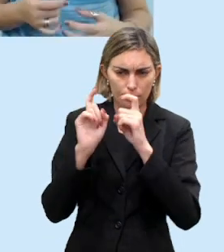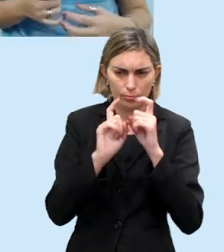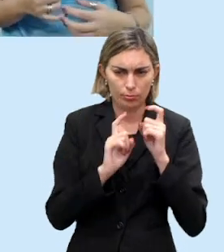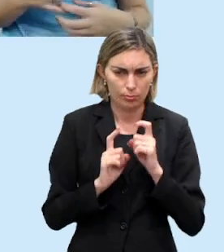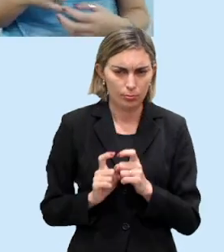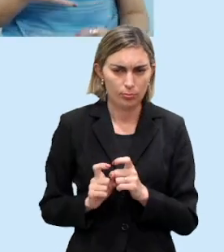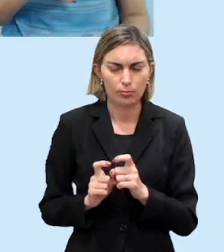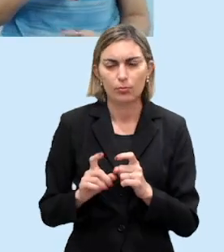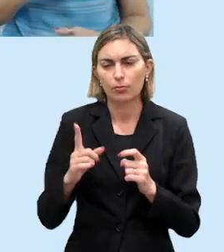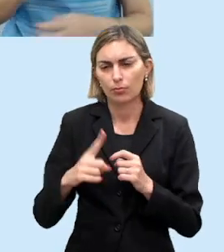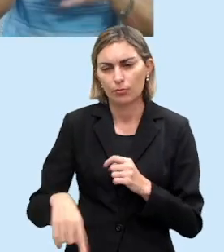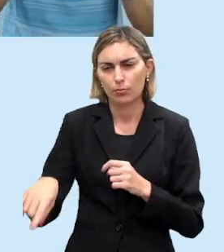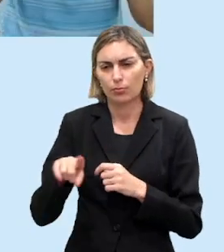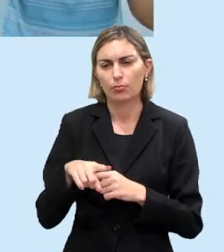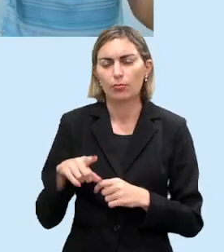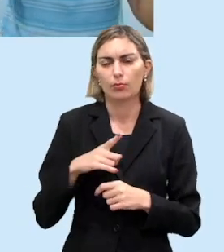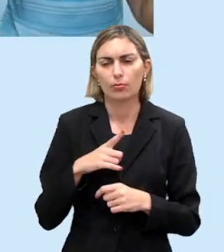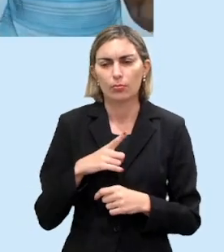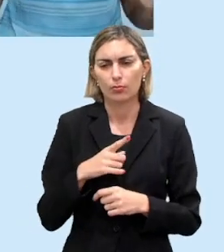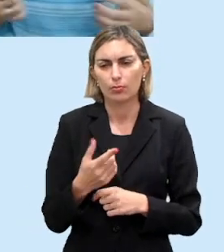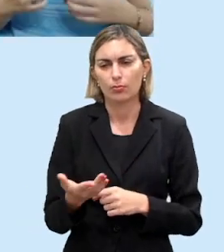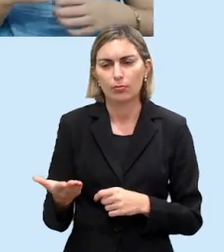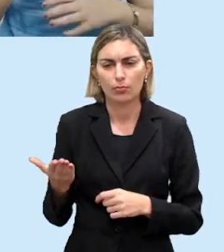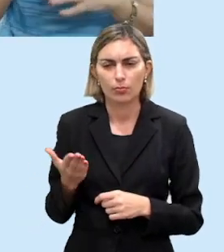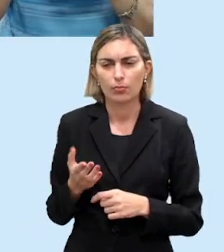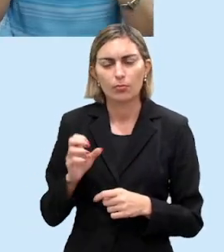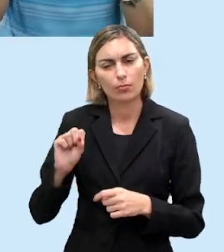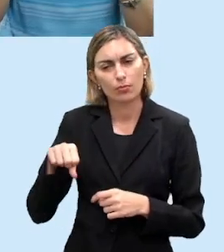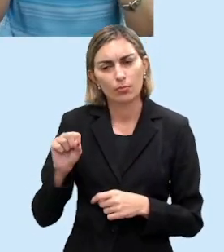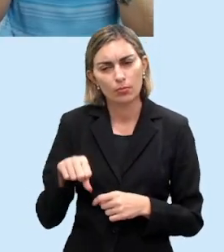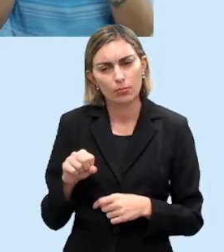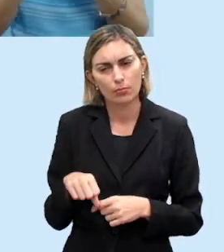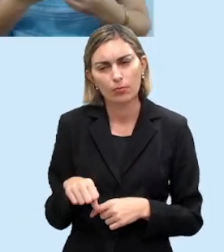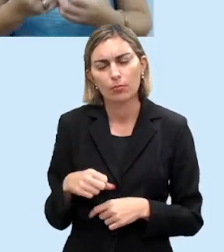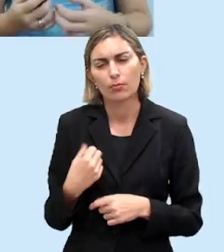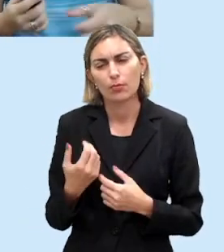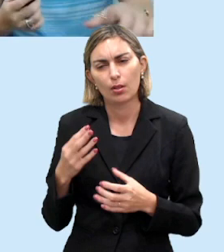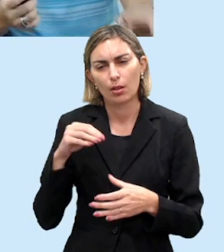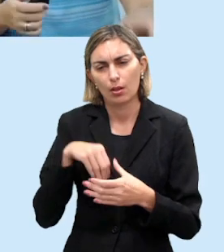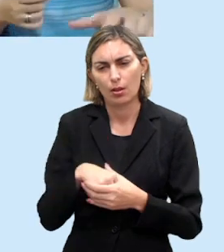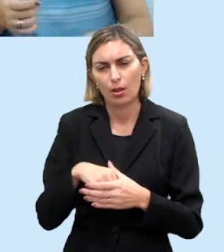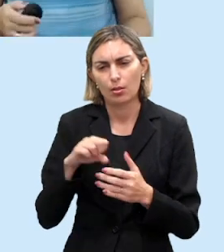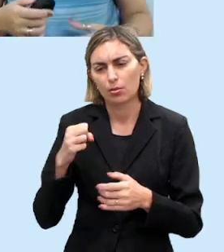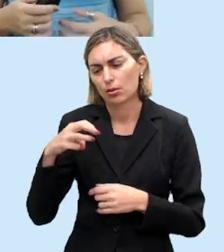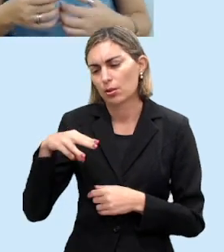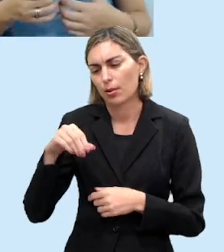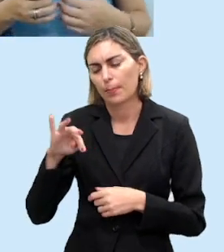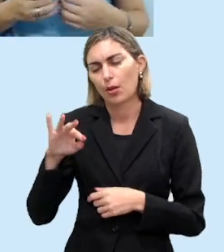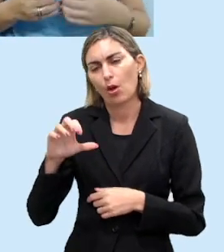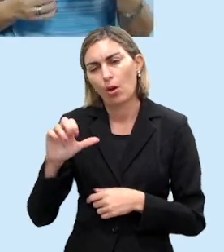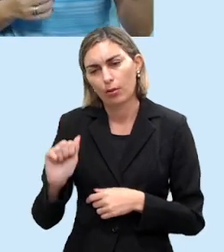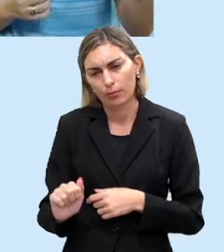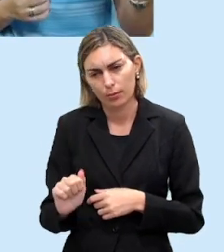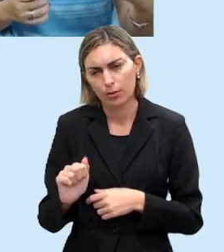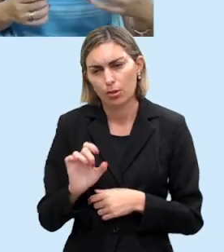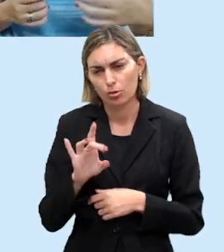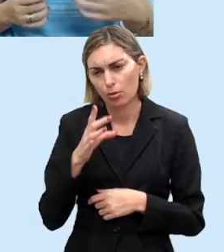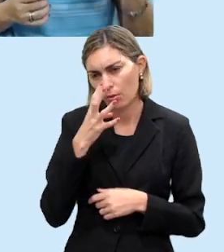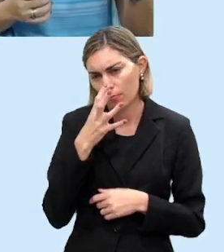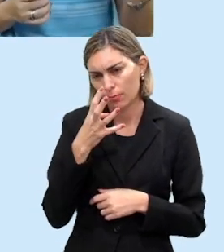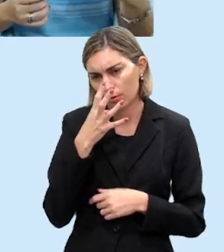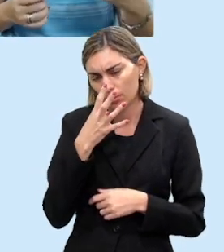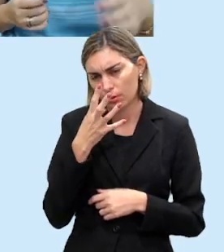não é? A gente está, sim, não é, dentro da semiótica, não só